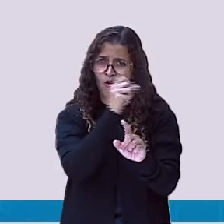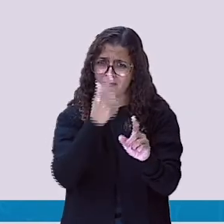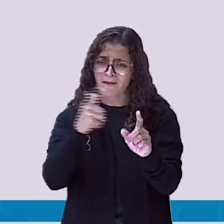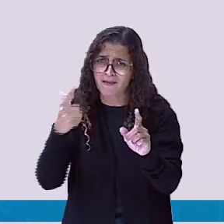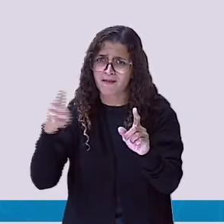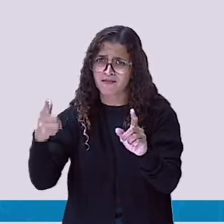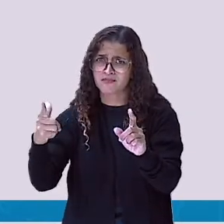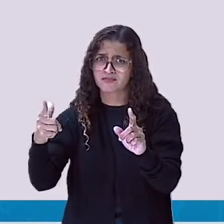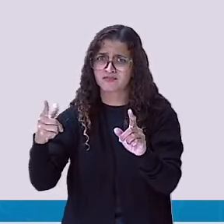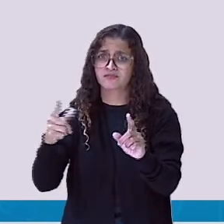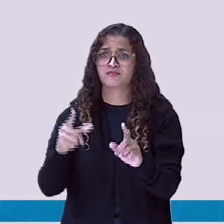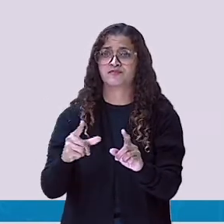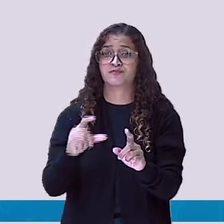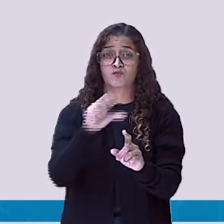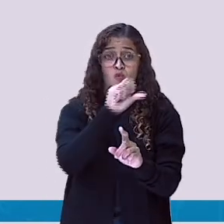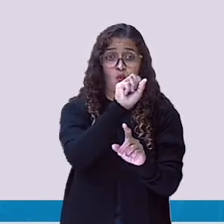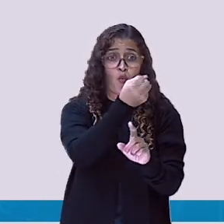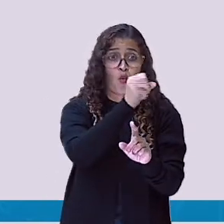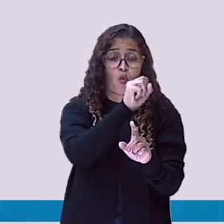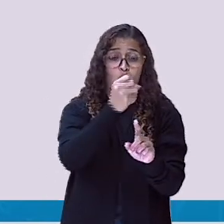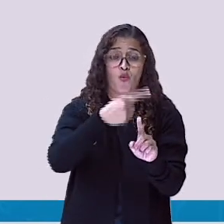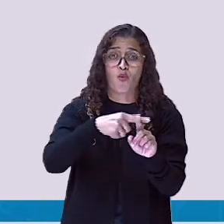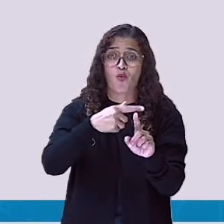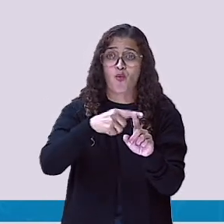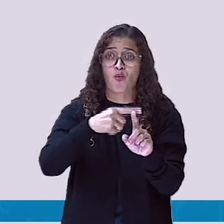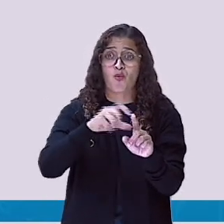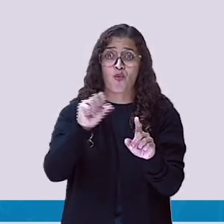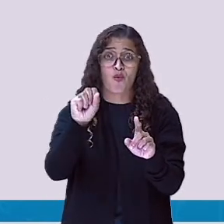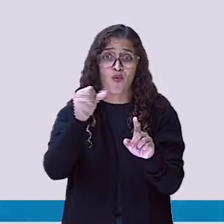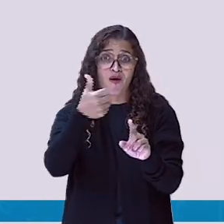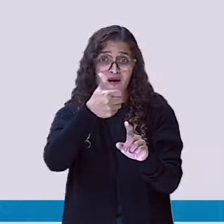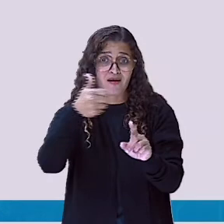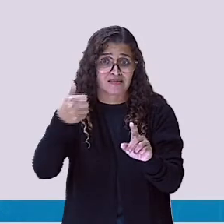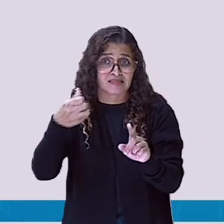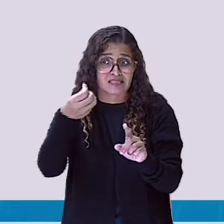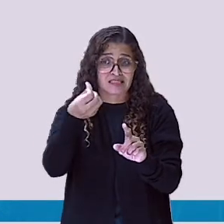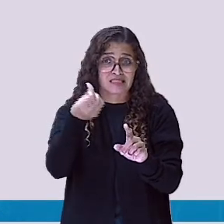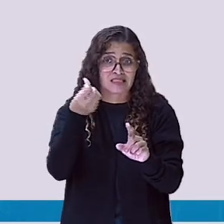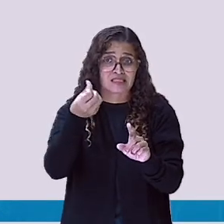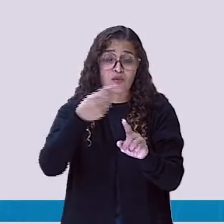16? E 16 mais 8? Quanto que dá?